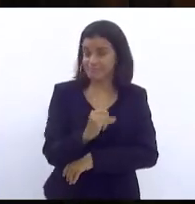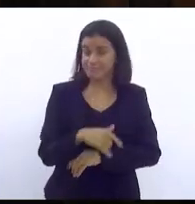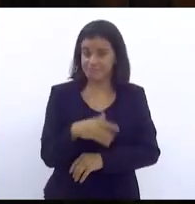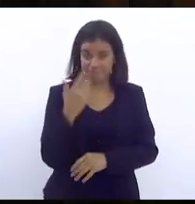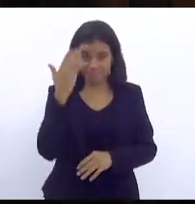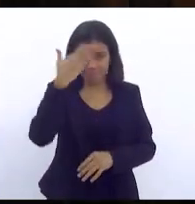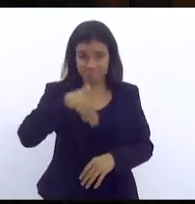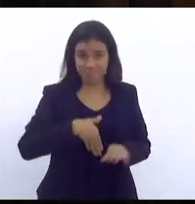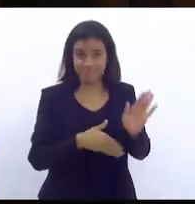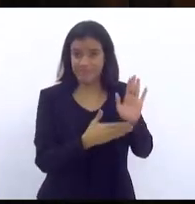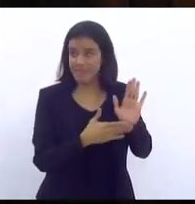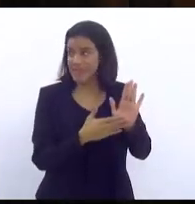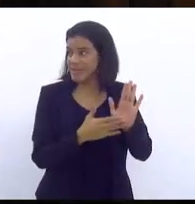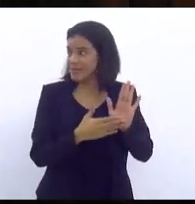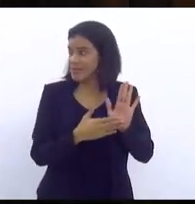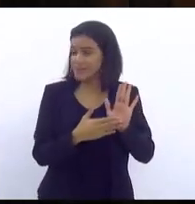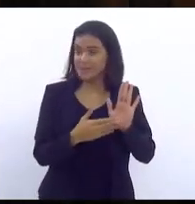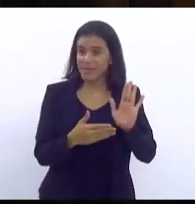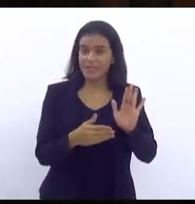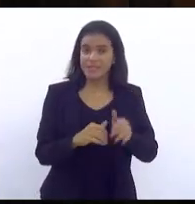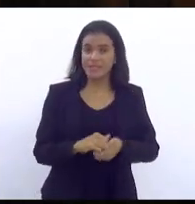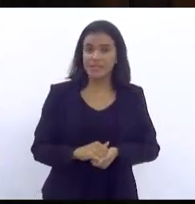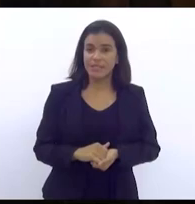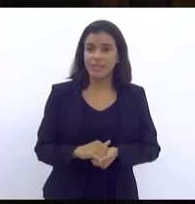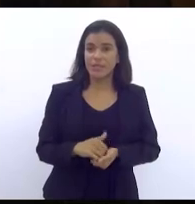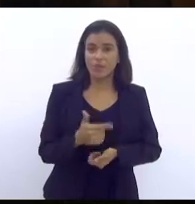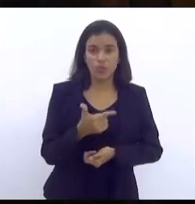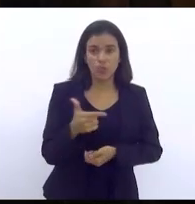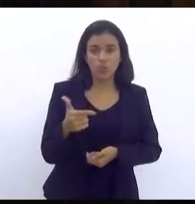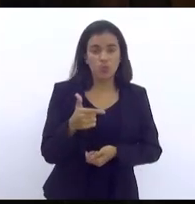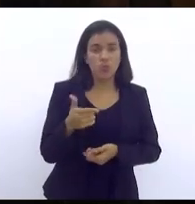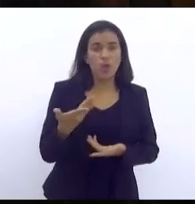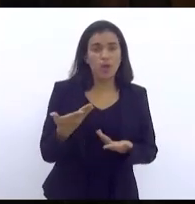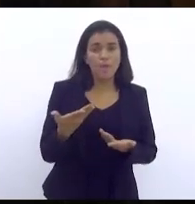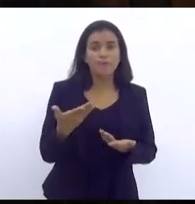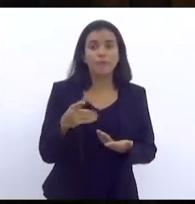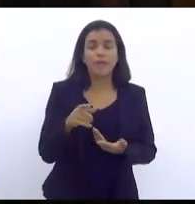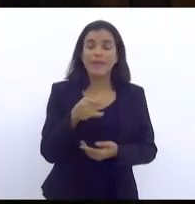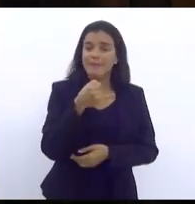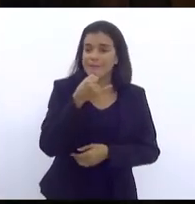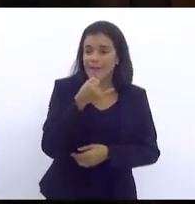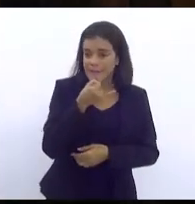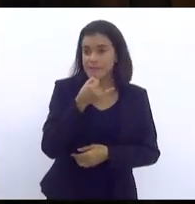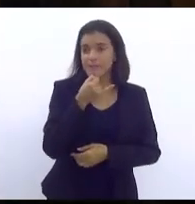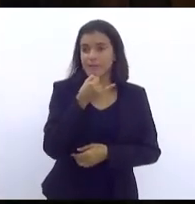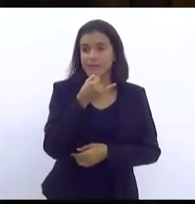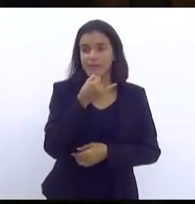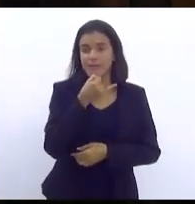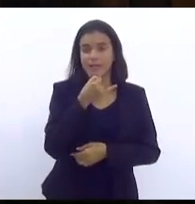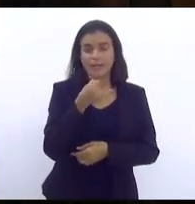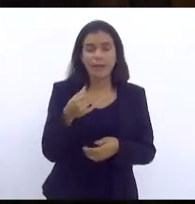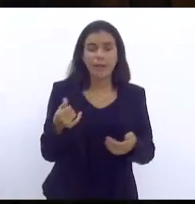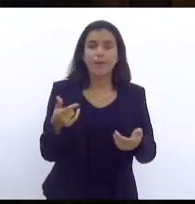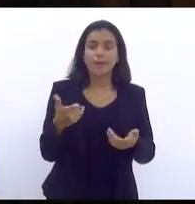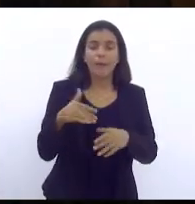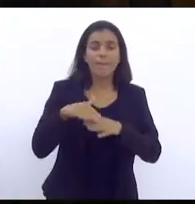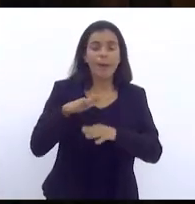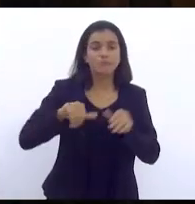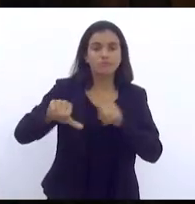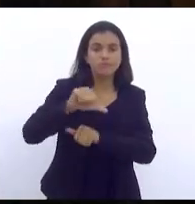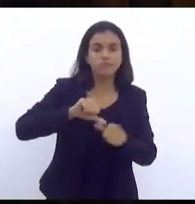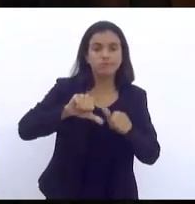tá aqui esse documento não está defasado ele está infelizmente cada vez mais se